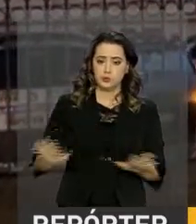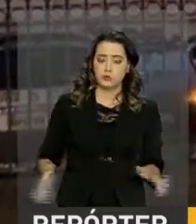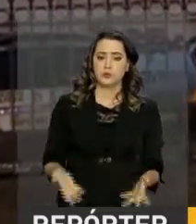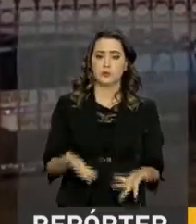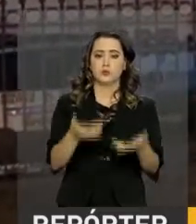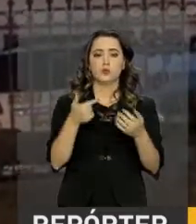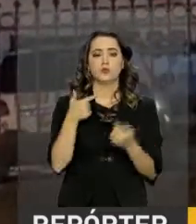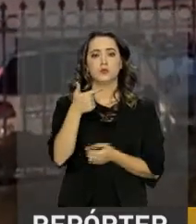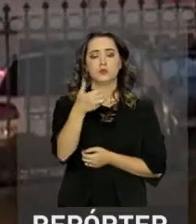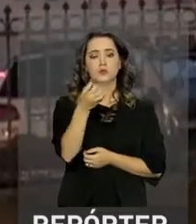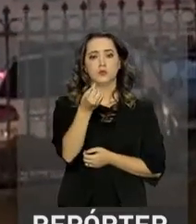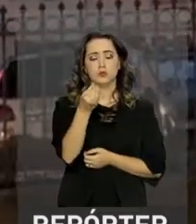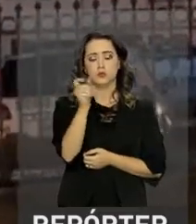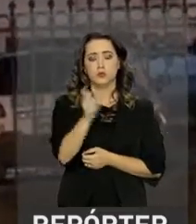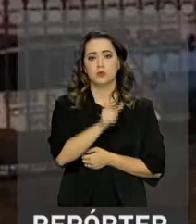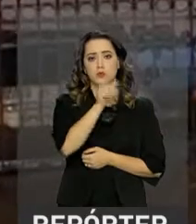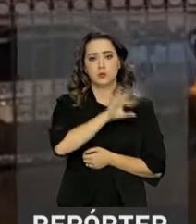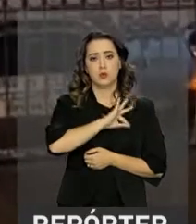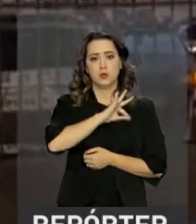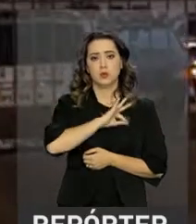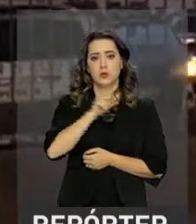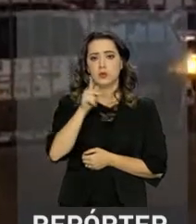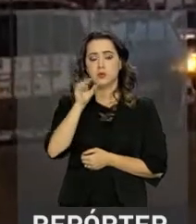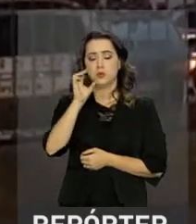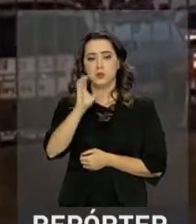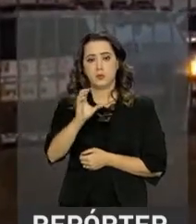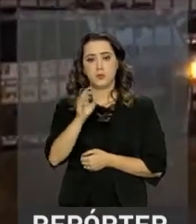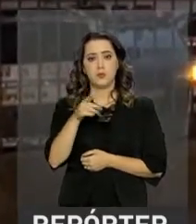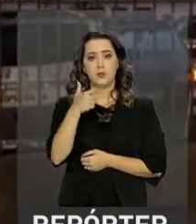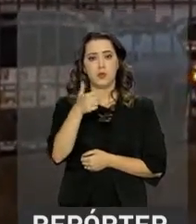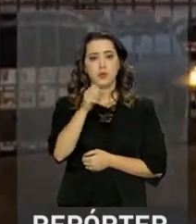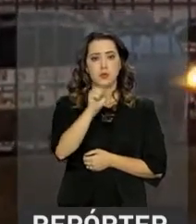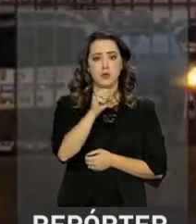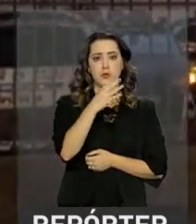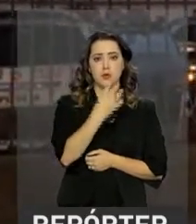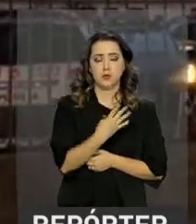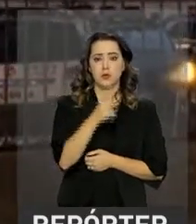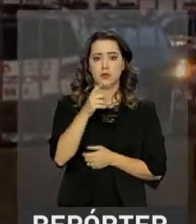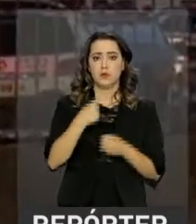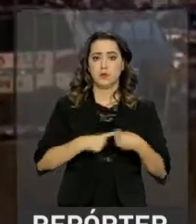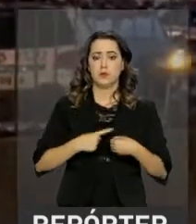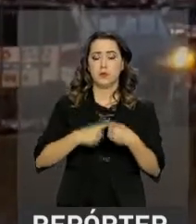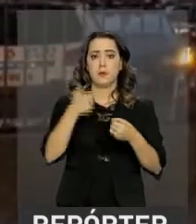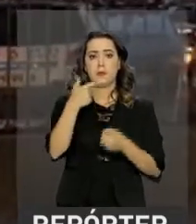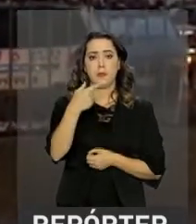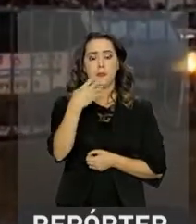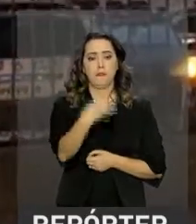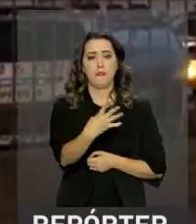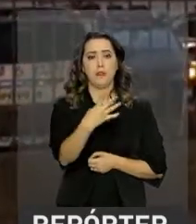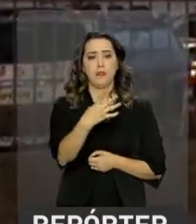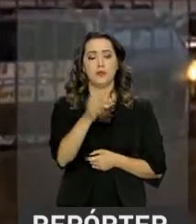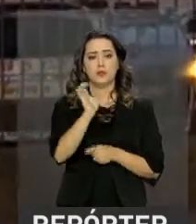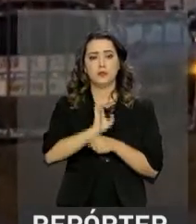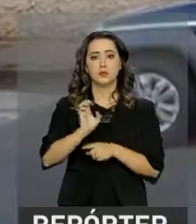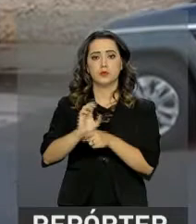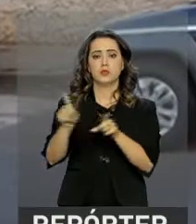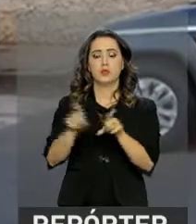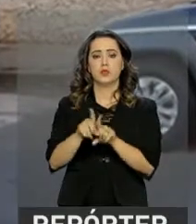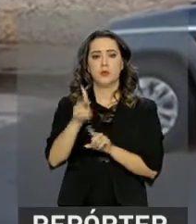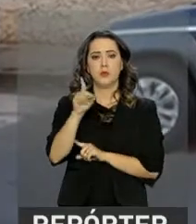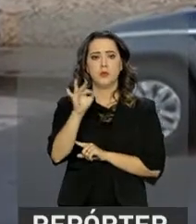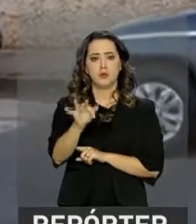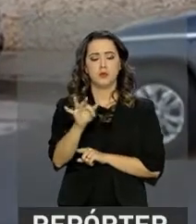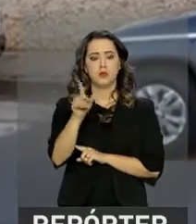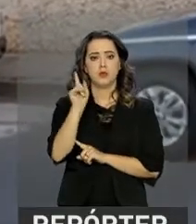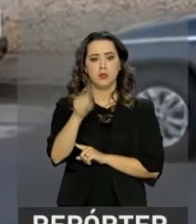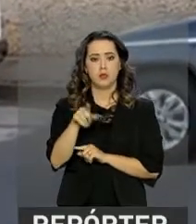de 2.600 policiais civis em 284 cidades de 24 estados e no Distrito Federal. Os